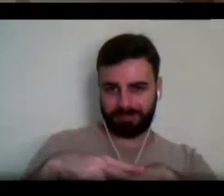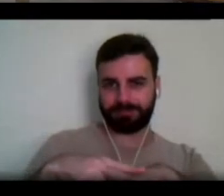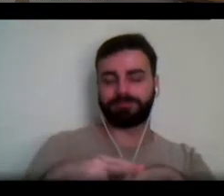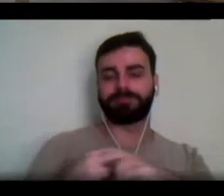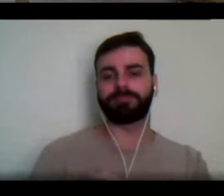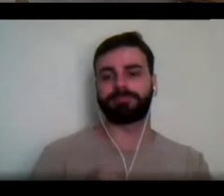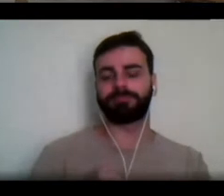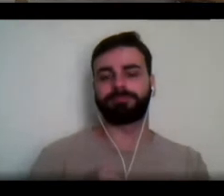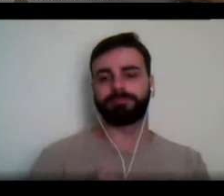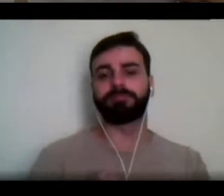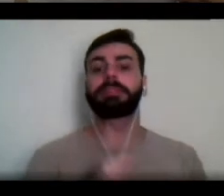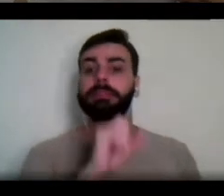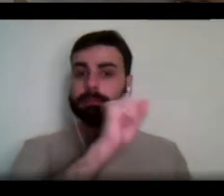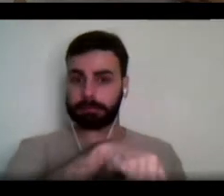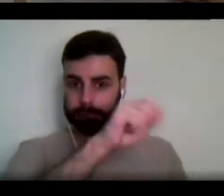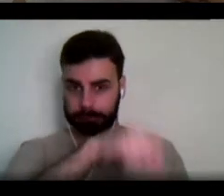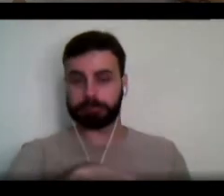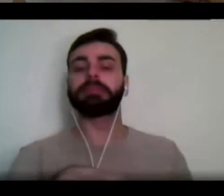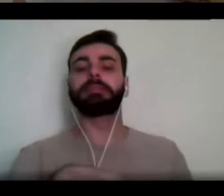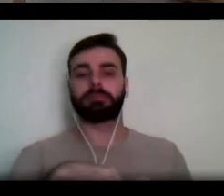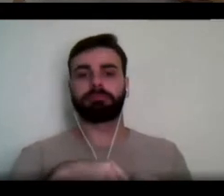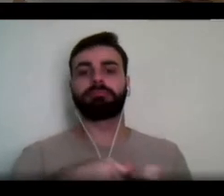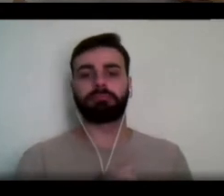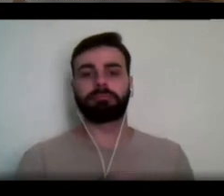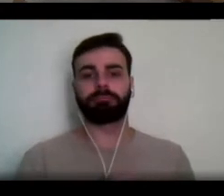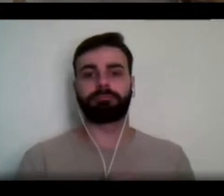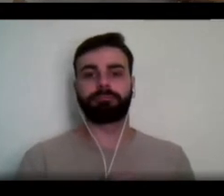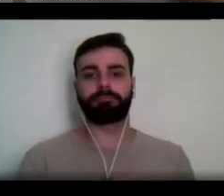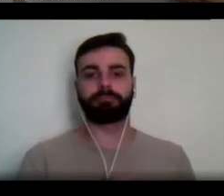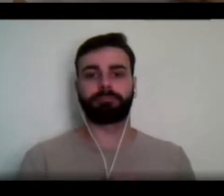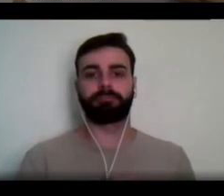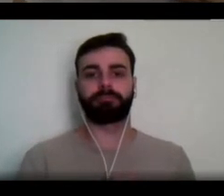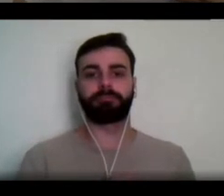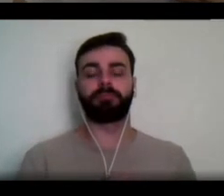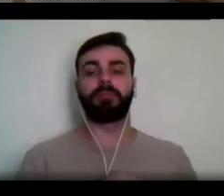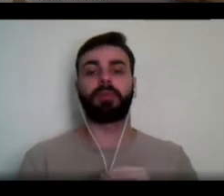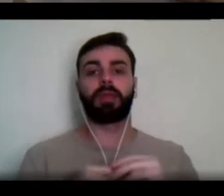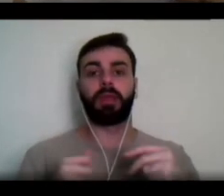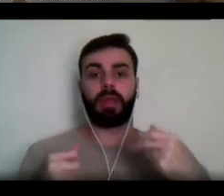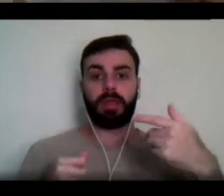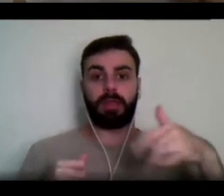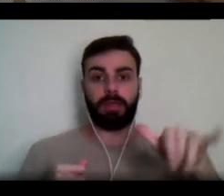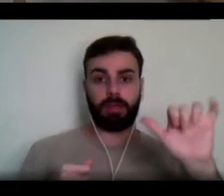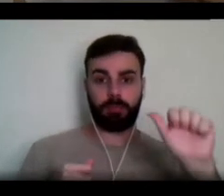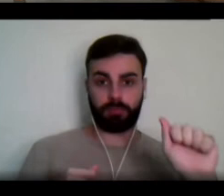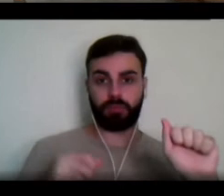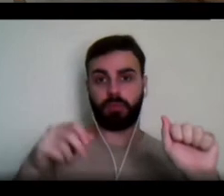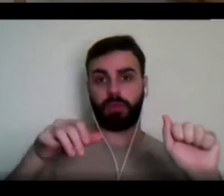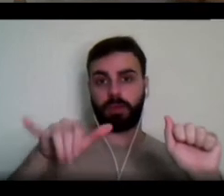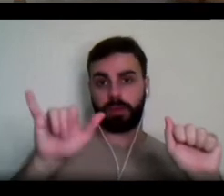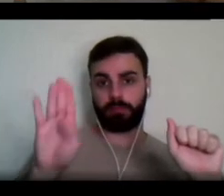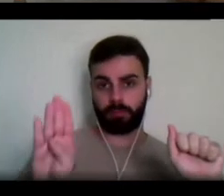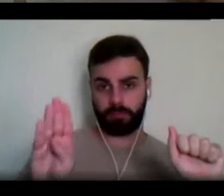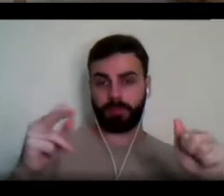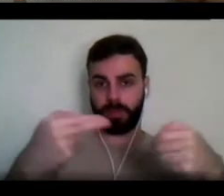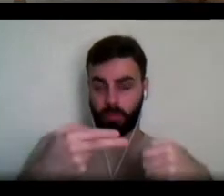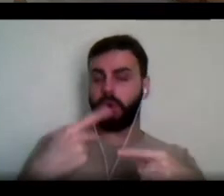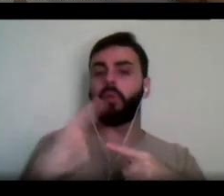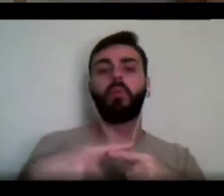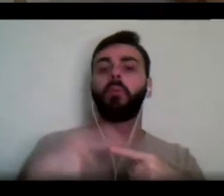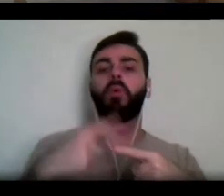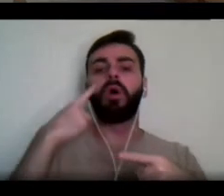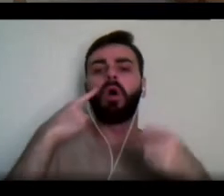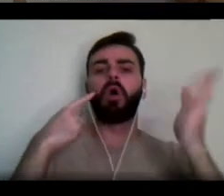Eu fiz 1 igual a 2. Quando eu faço 1 igual a 2, eu vou cortar esses Hs aqui, ó, e esses YAs